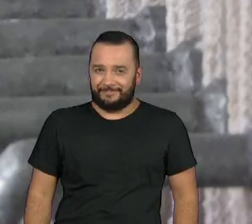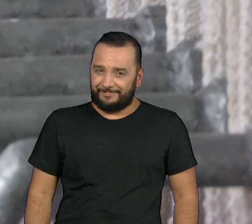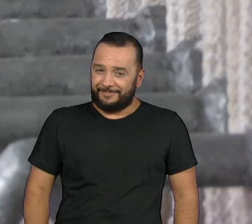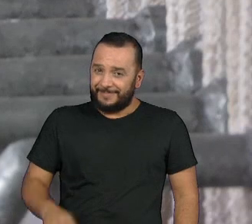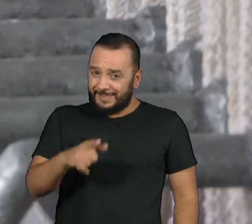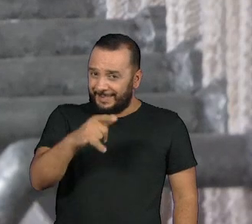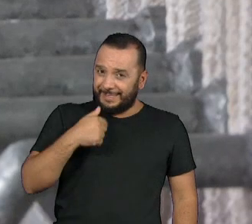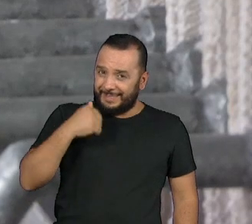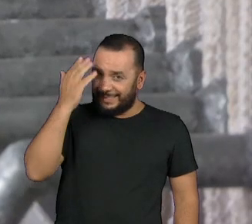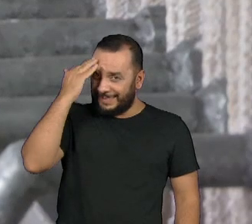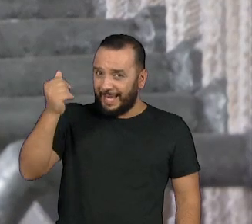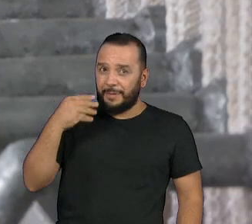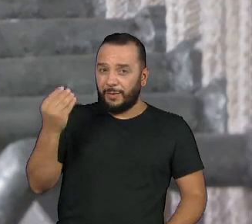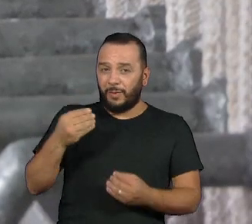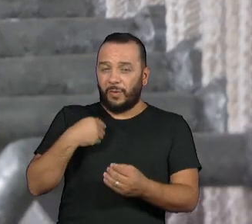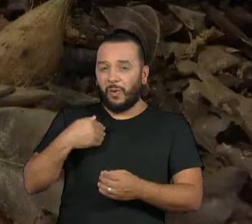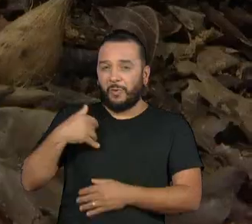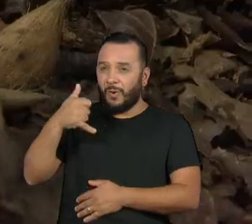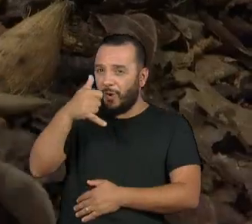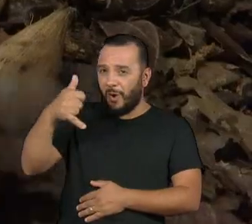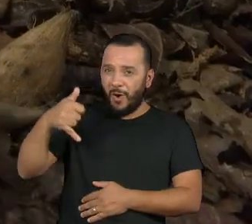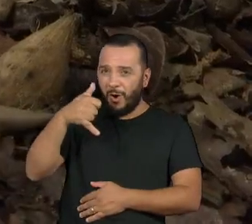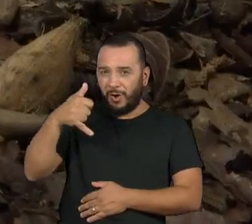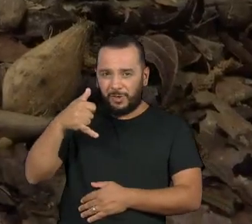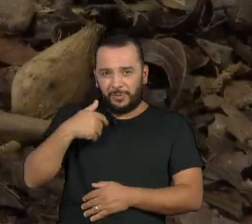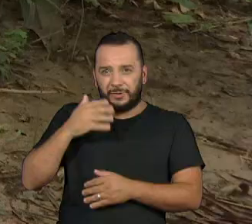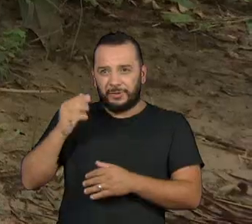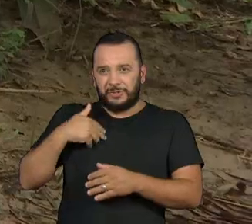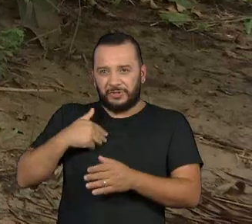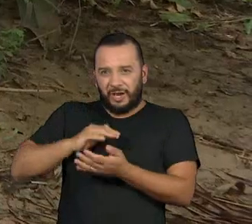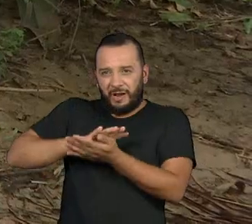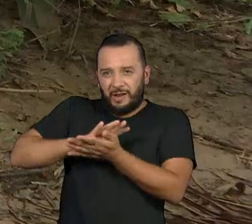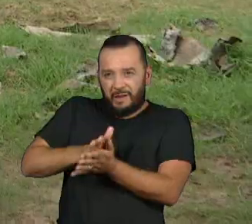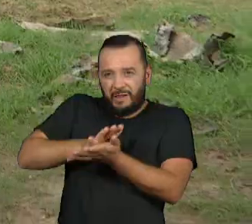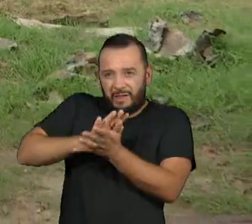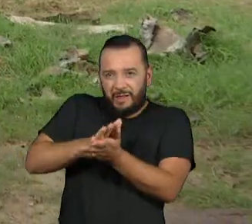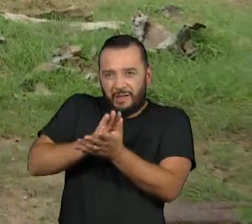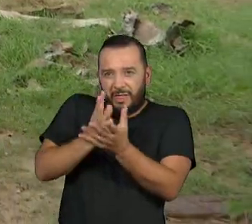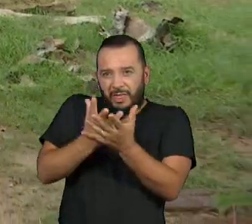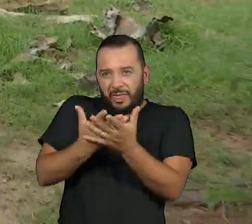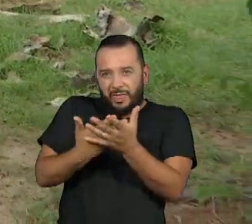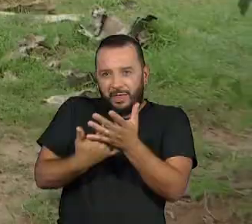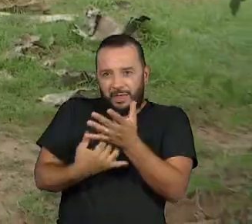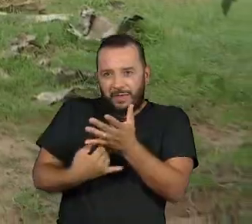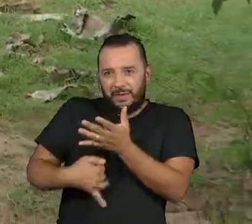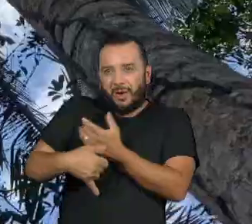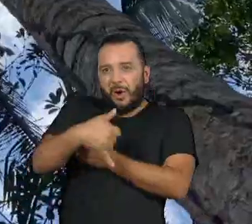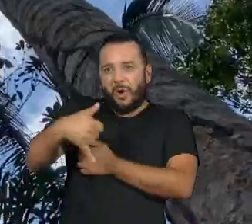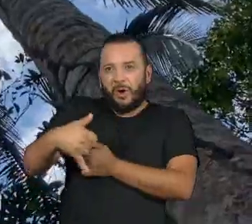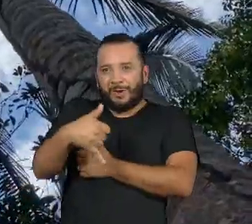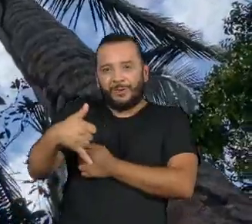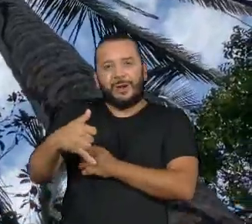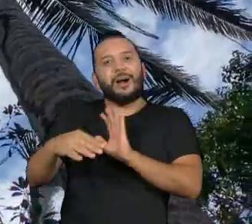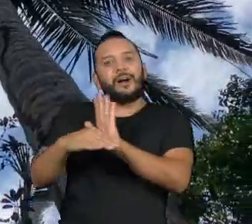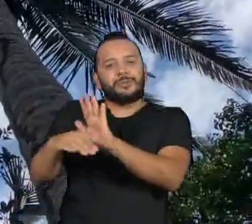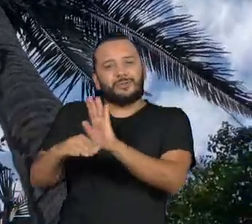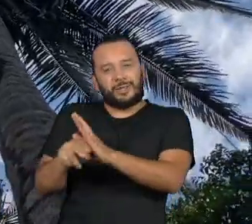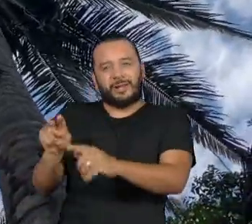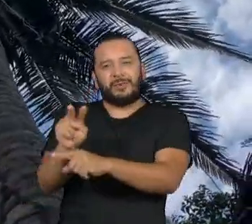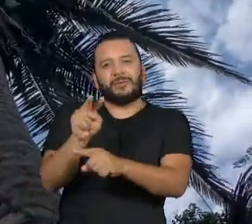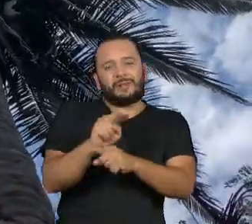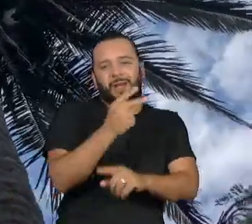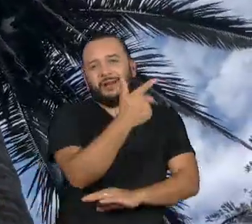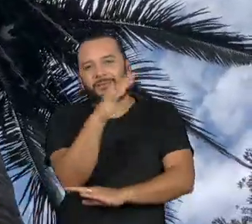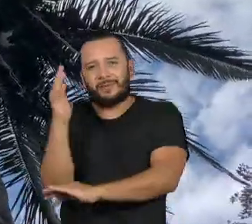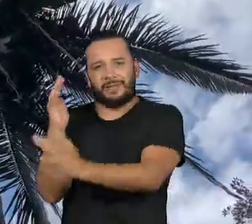Saiba como a produção de óleos vegetais extraídos das sementes da Amazônia pode ajudar a preservar a maior floresta